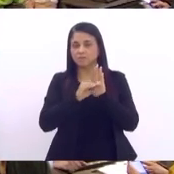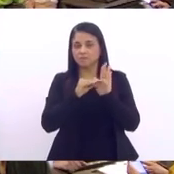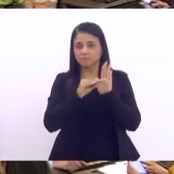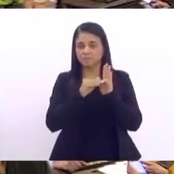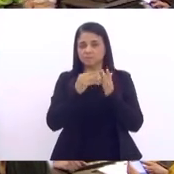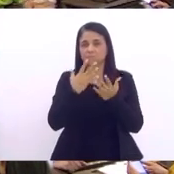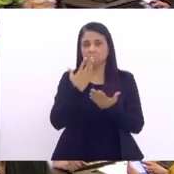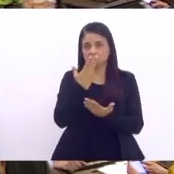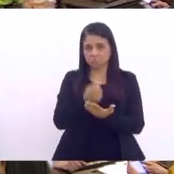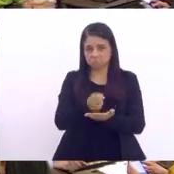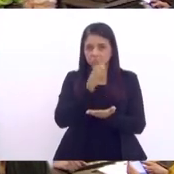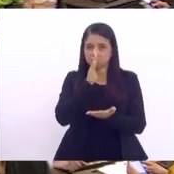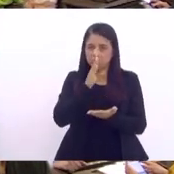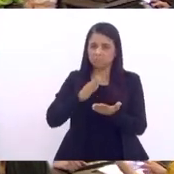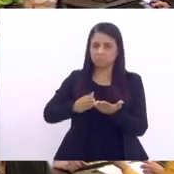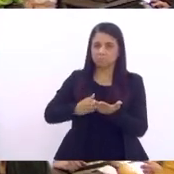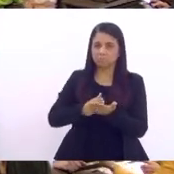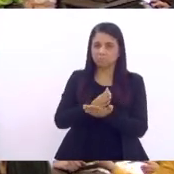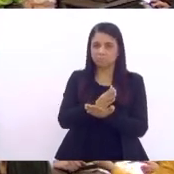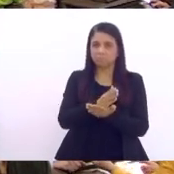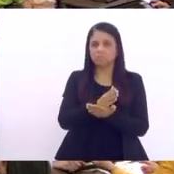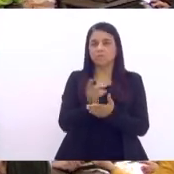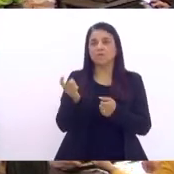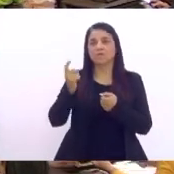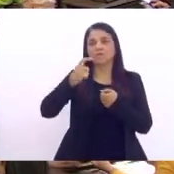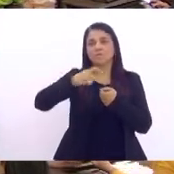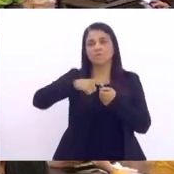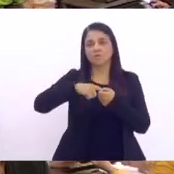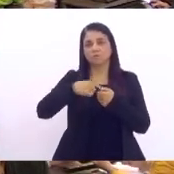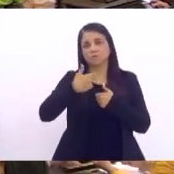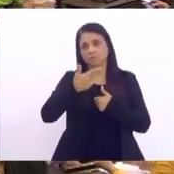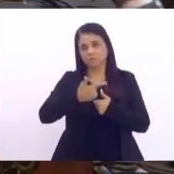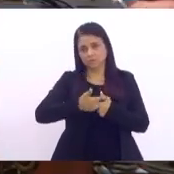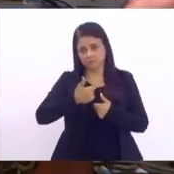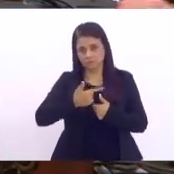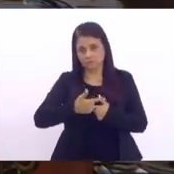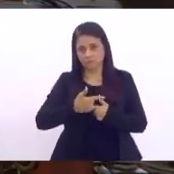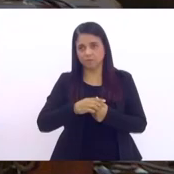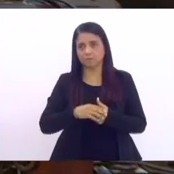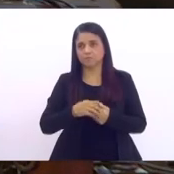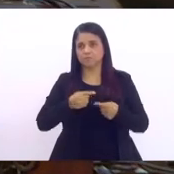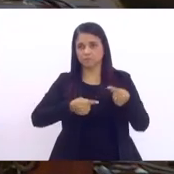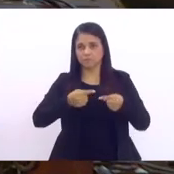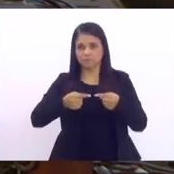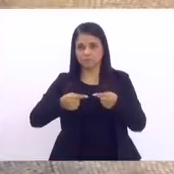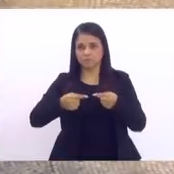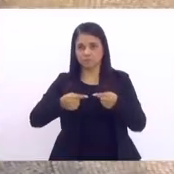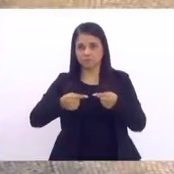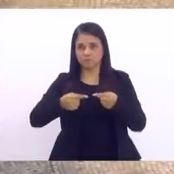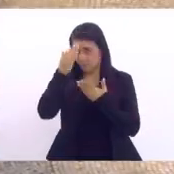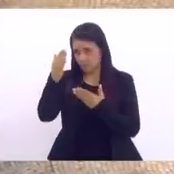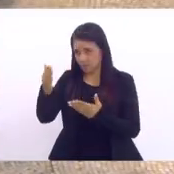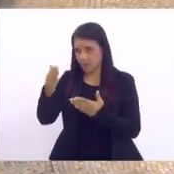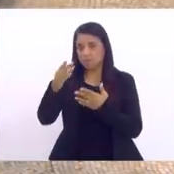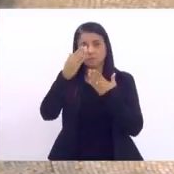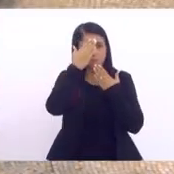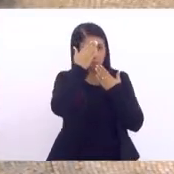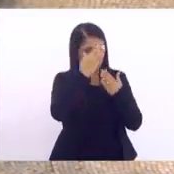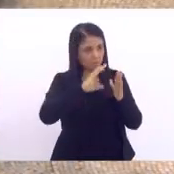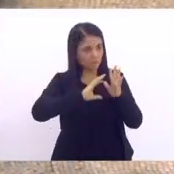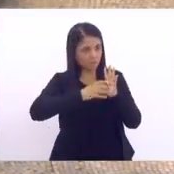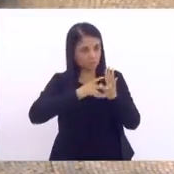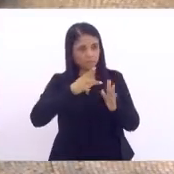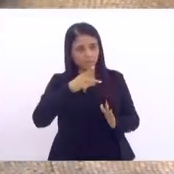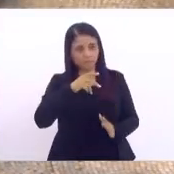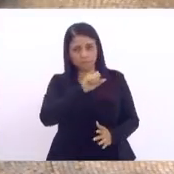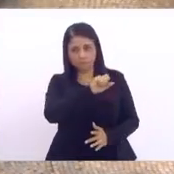aprovado em primeiro e retorna em segunda. Senhor Muito presidente, obrigado mais uma vez obrigado. Ao PSOL. Concluído, senhor presidente, já